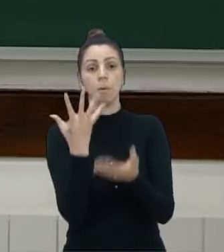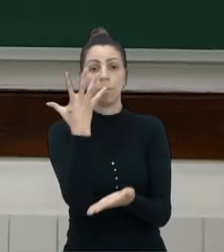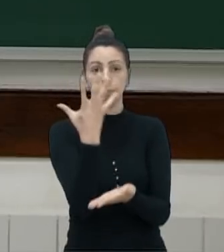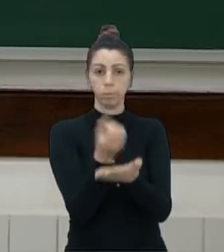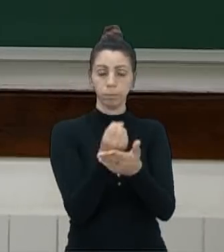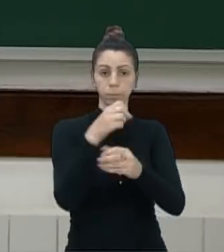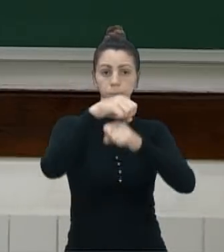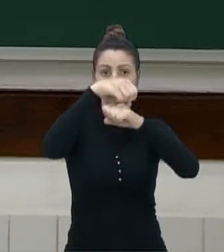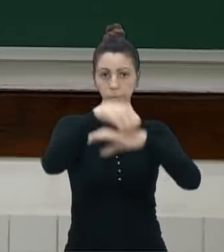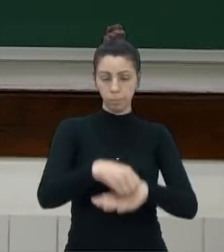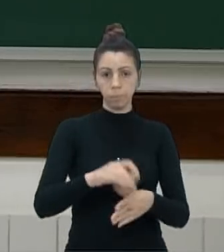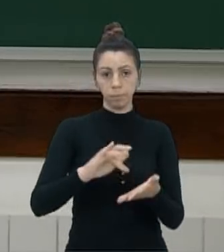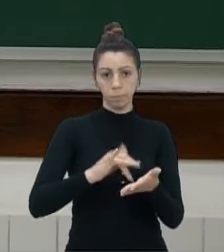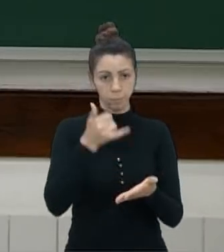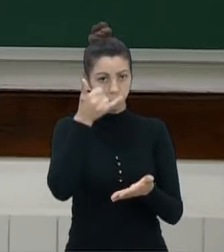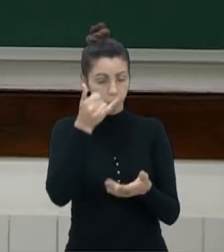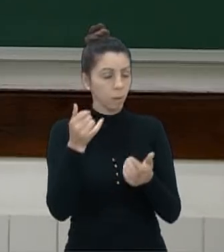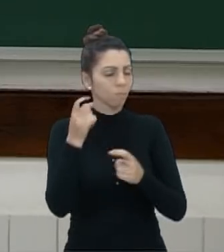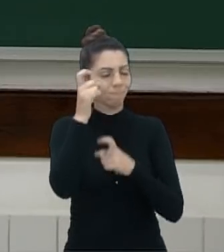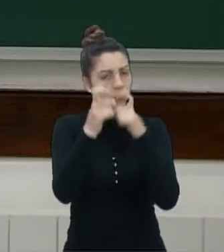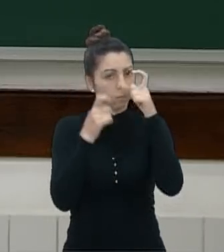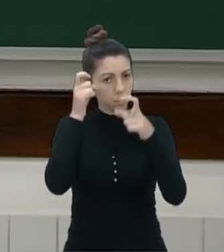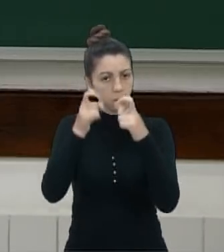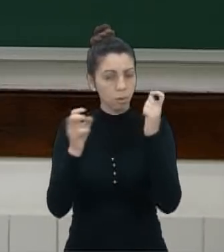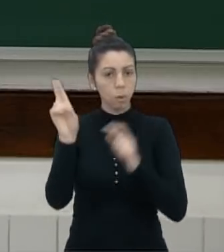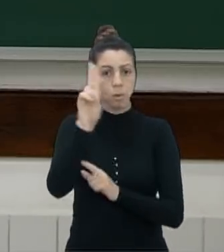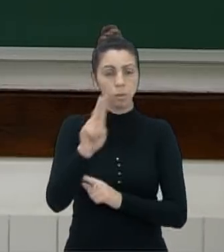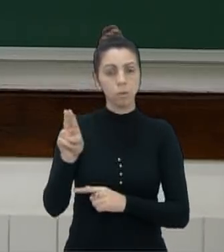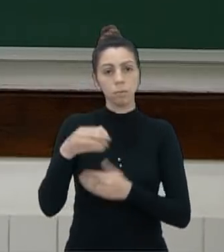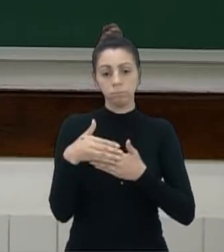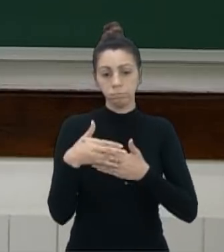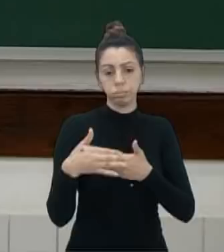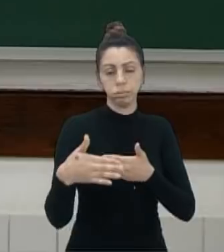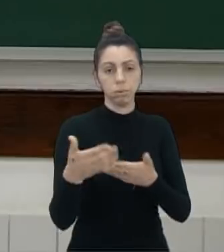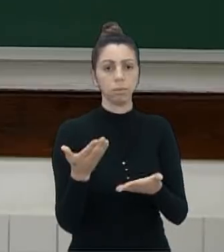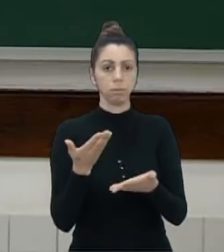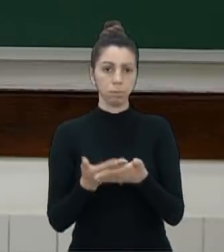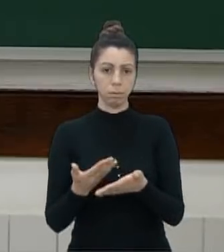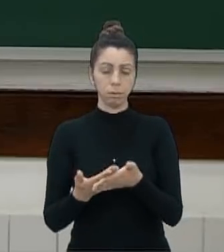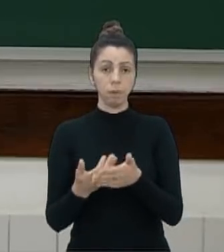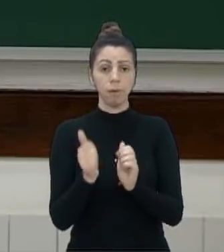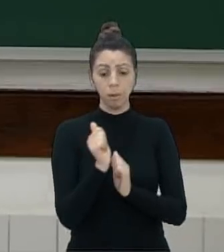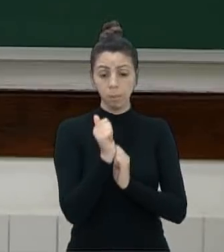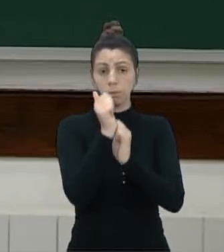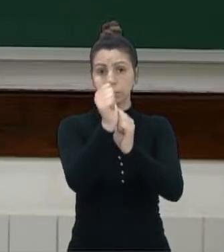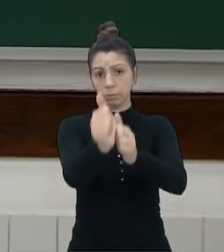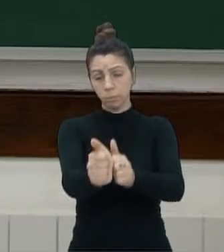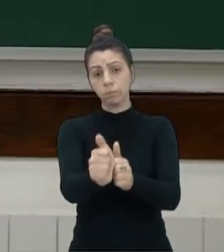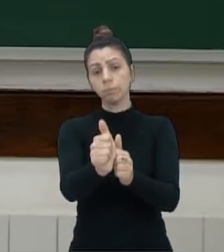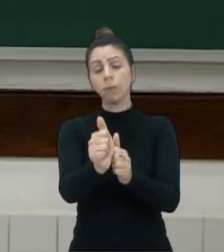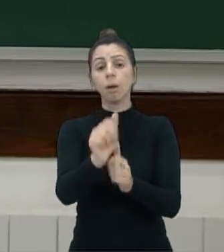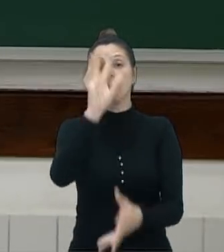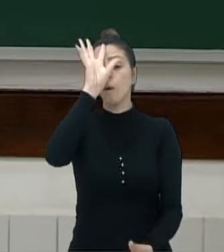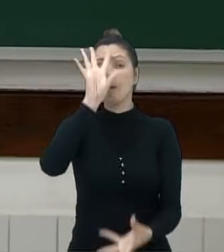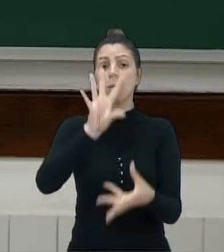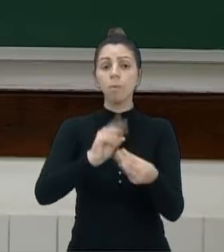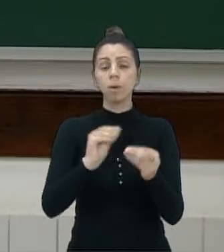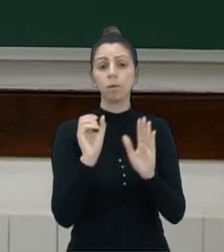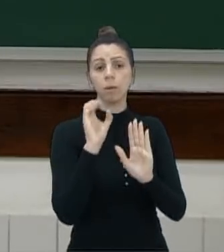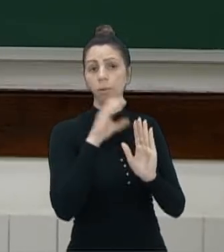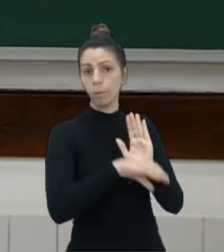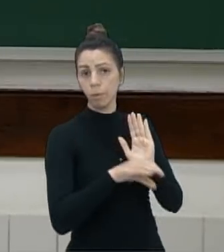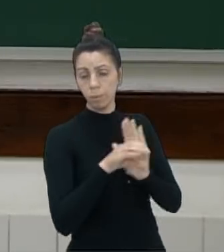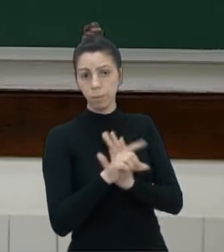o aplicativo no celular, não se preocupe que a gente vai utilizar durante a aula. Só vai acompanhando ali para poder entender o conceito